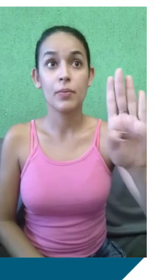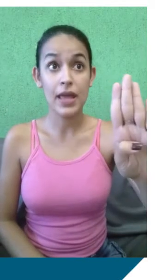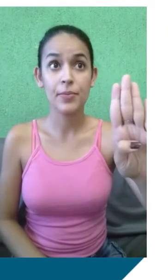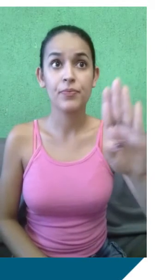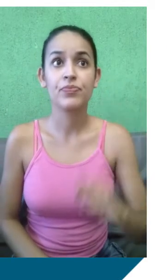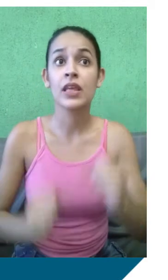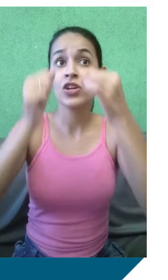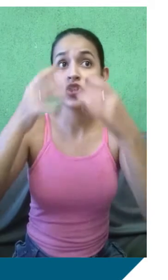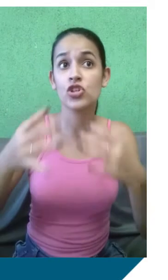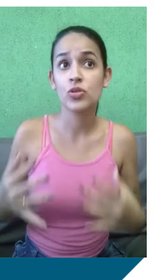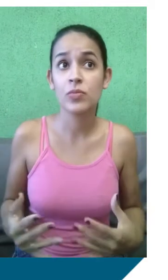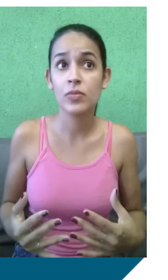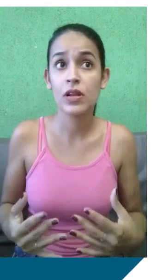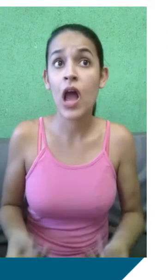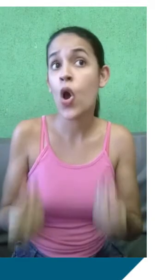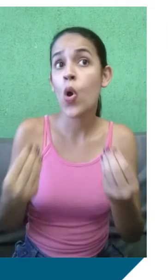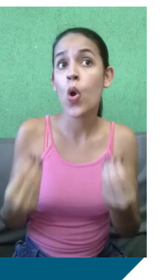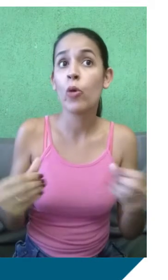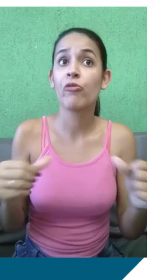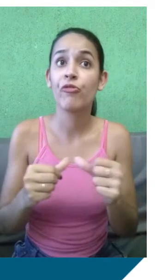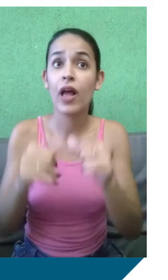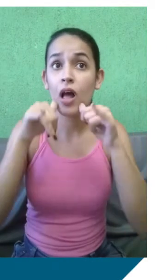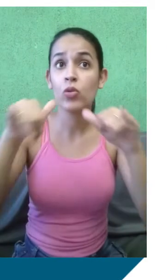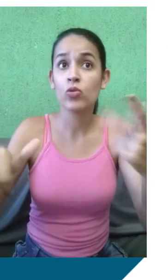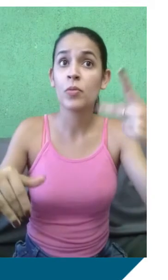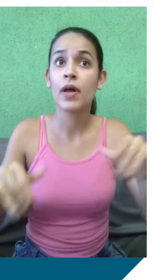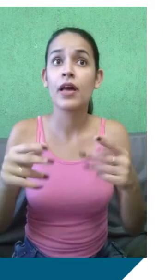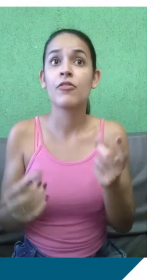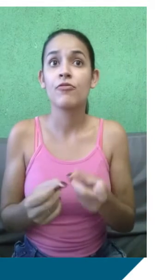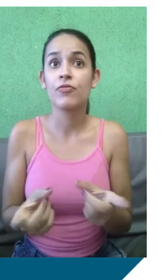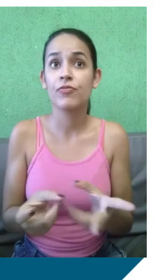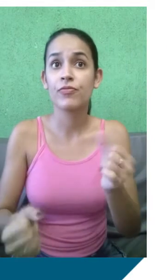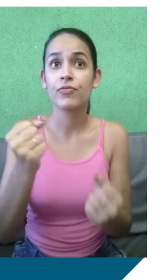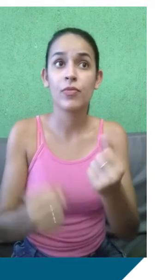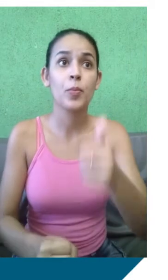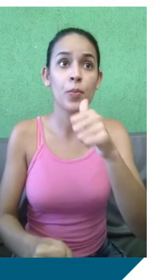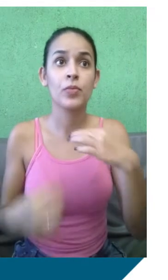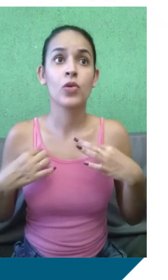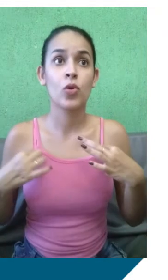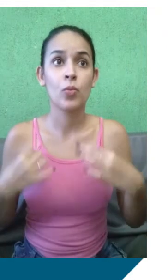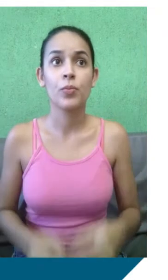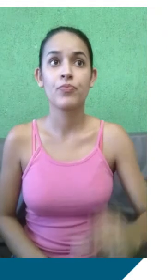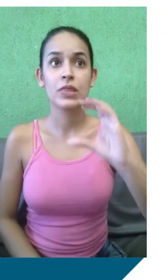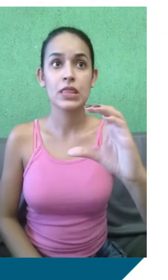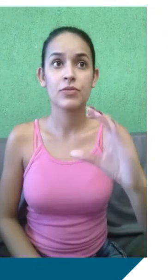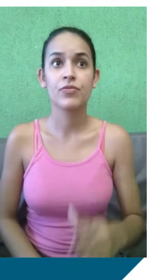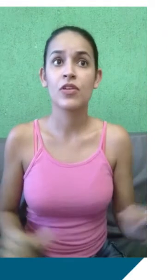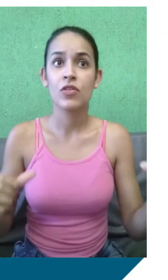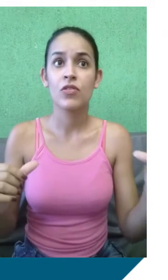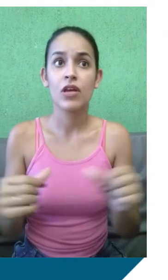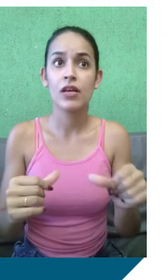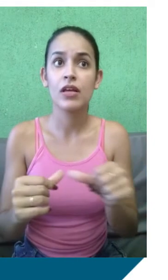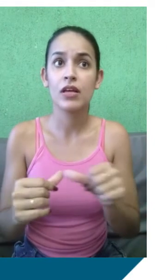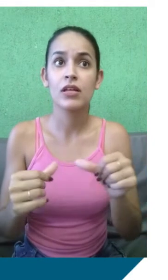na forma de anúncios para a venda de carros, bebidas ou roupas. C, convencer o público sobre a importância